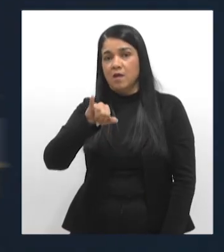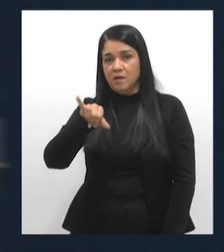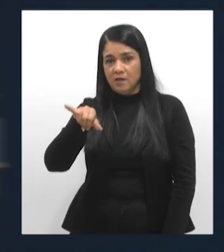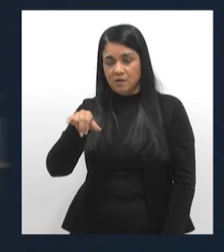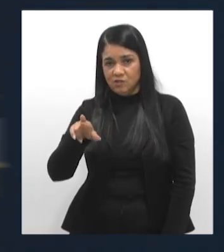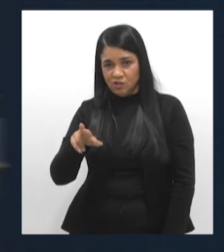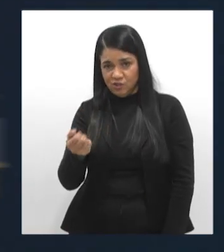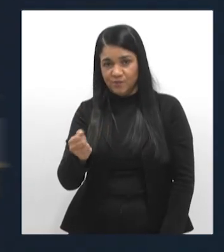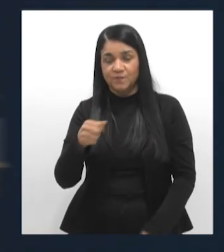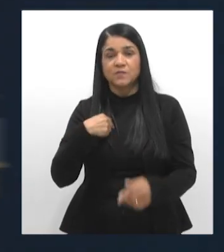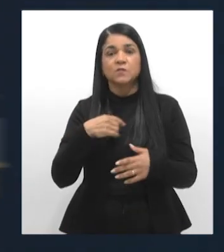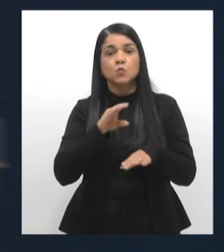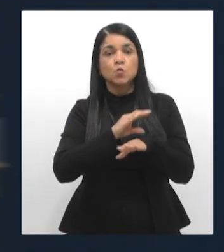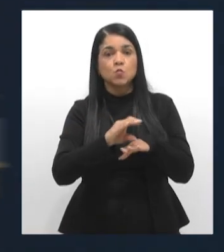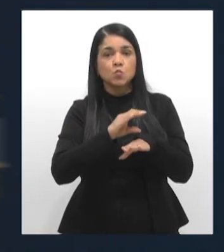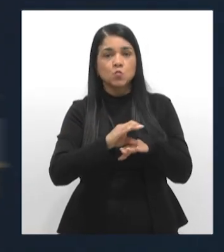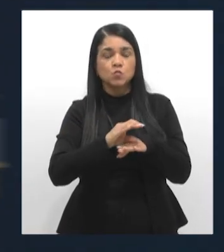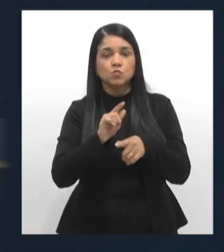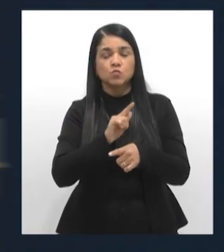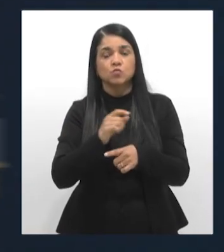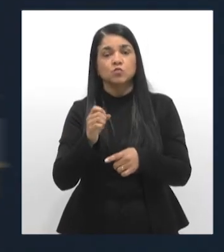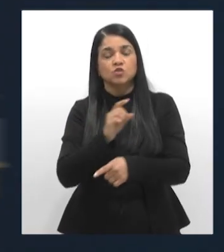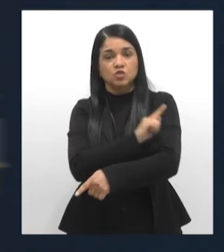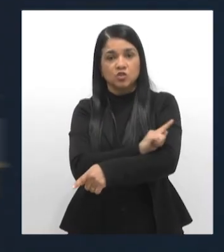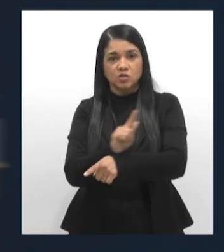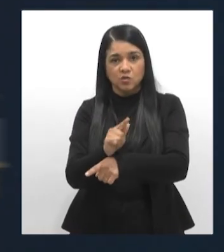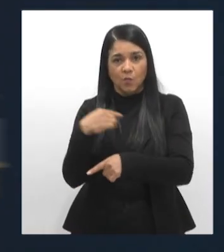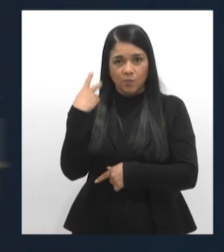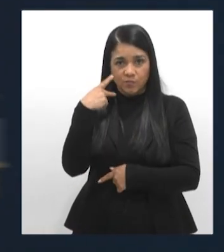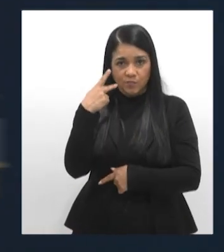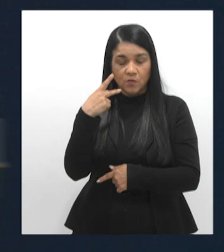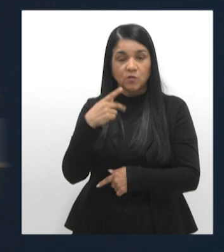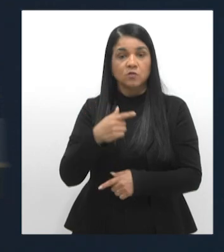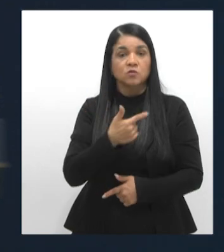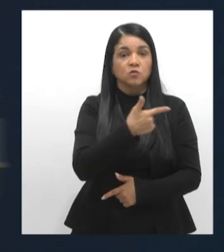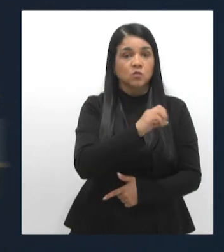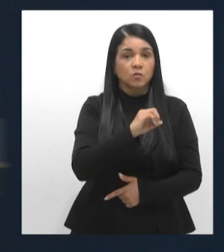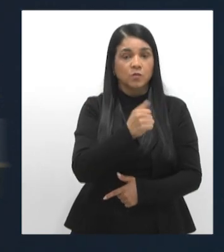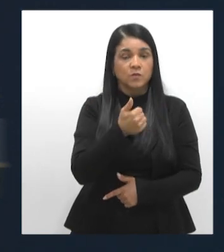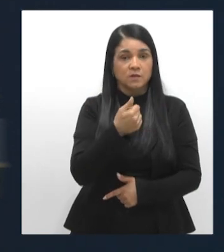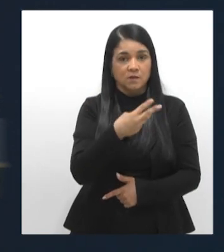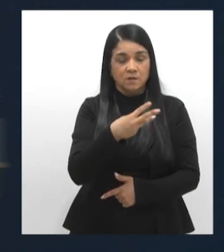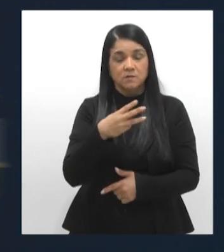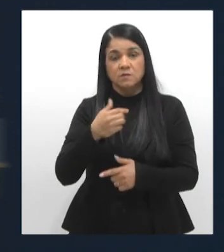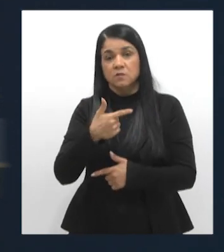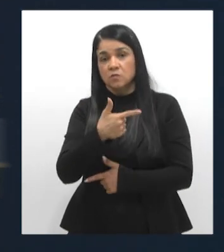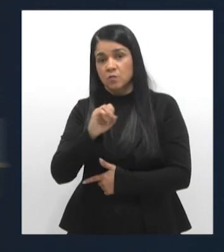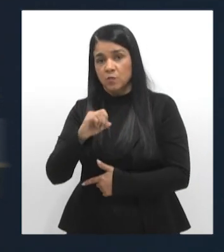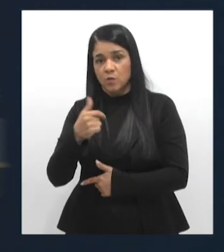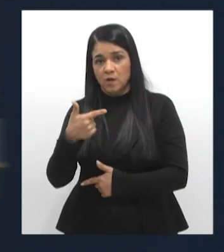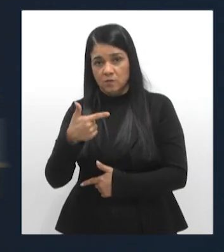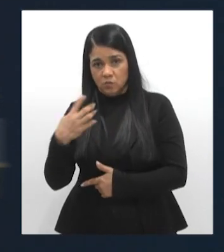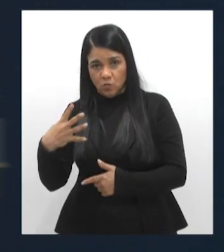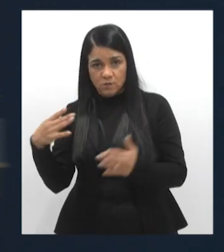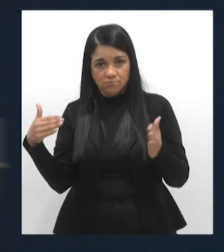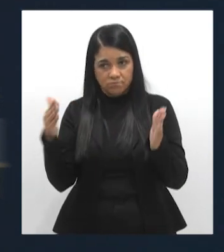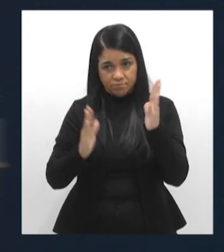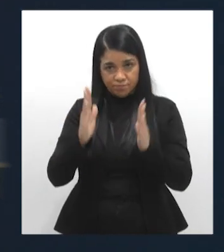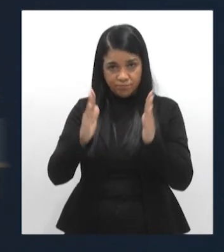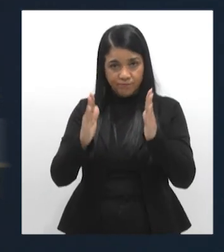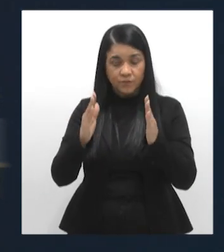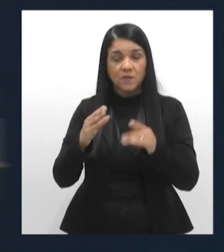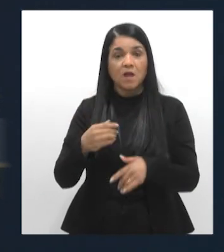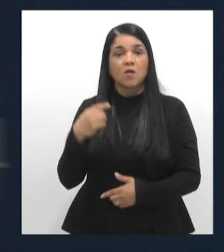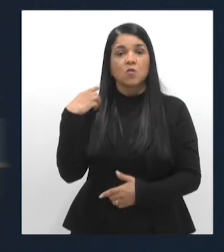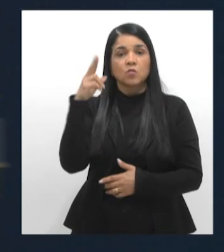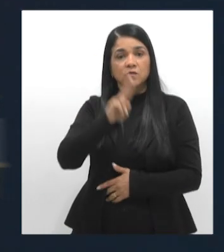curso de Inovação e Gestão Pública. De 2013 a 2014, em nova parceria, a Universidade de Toledo